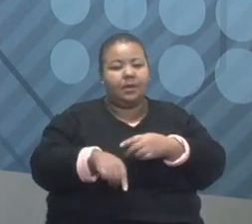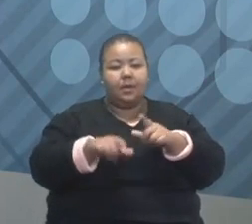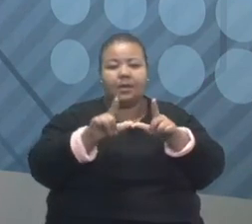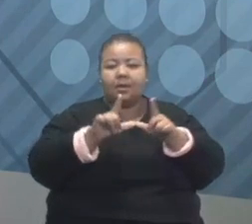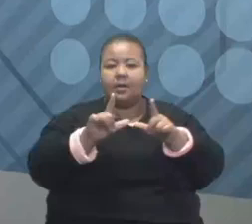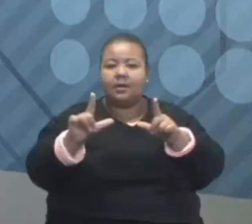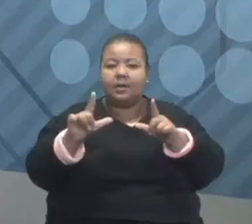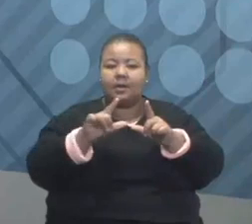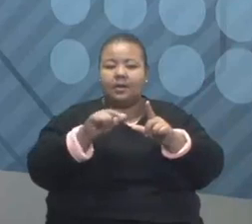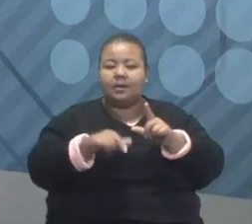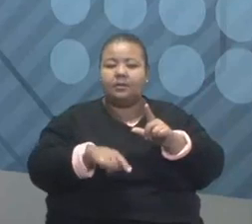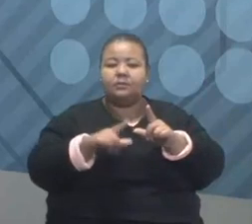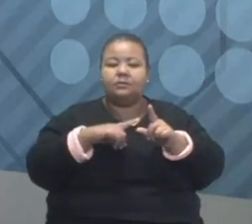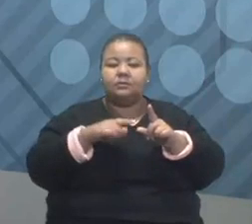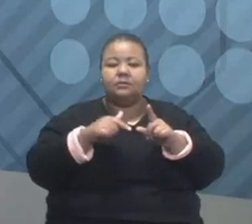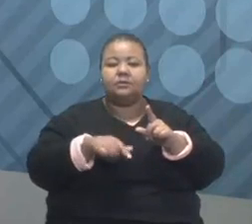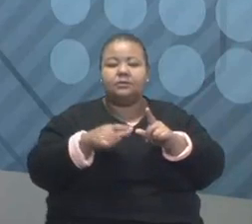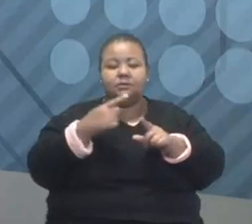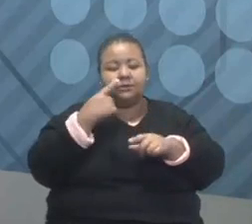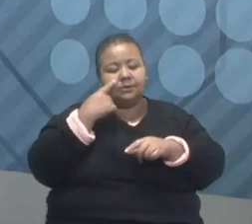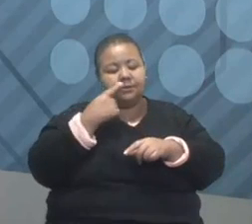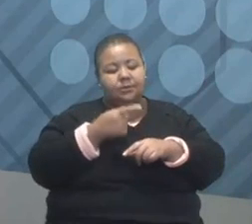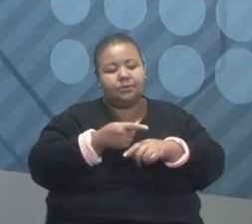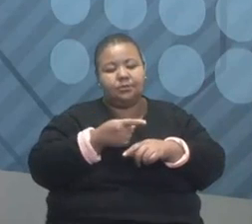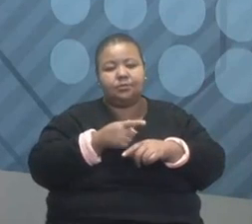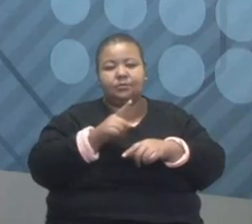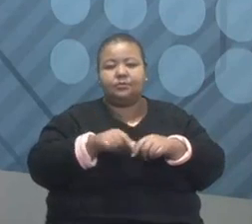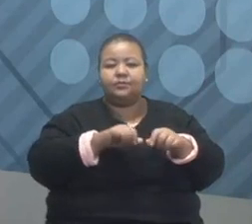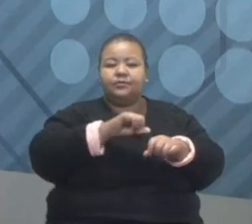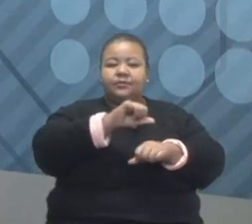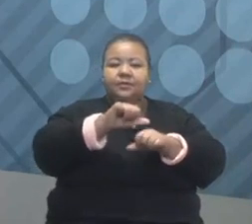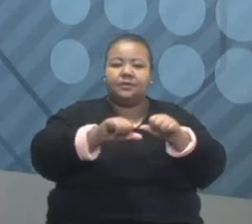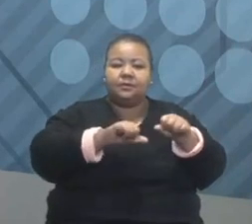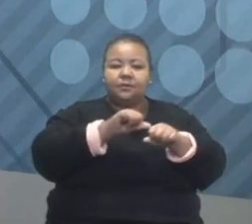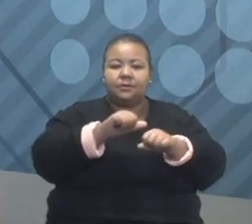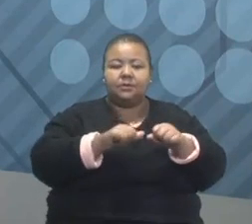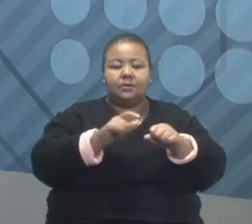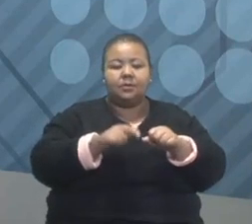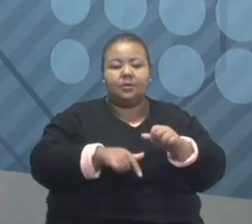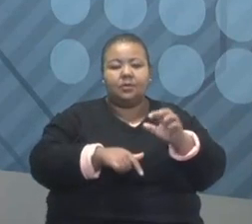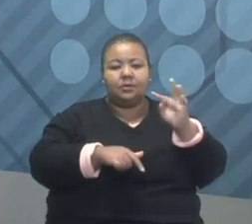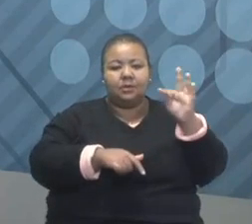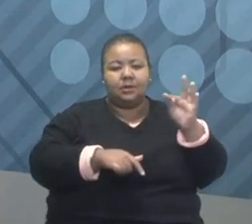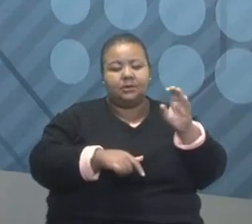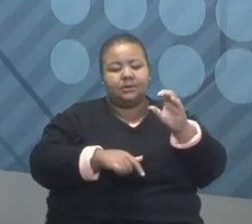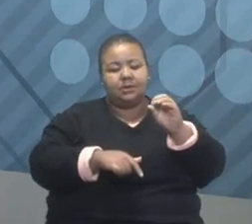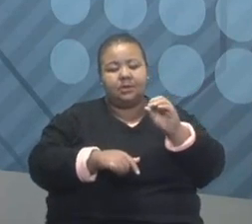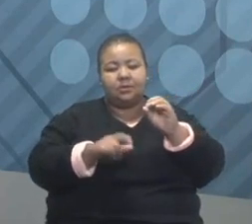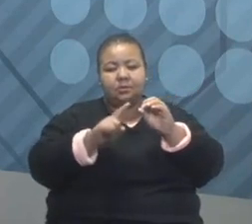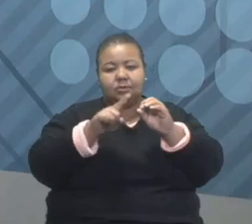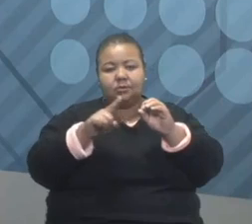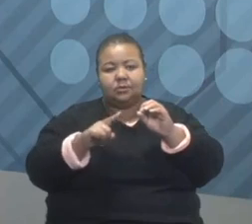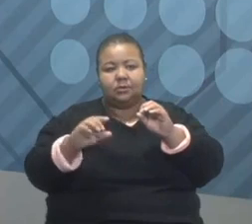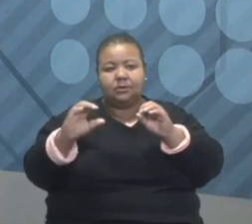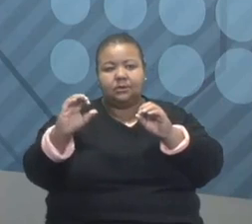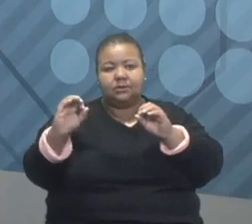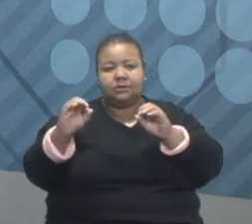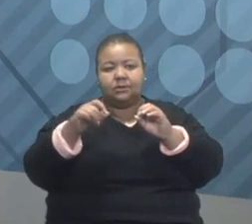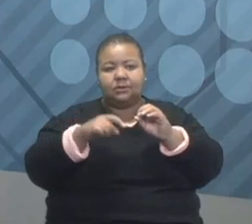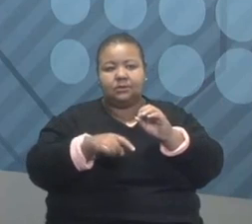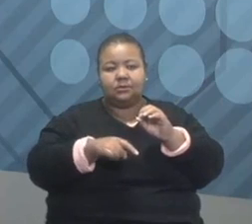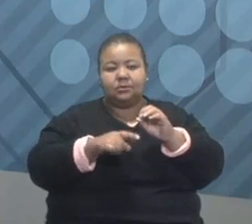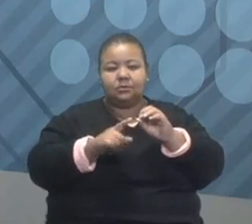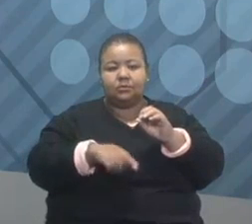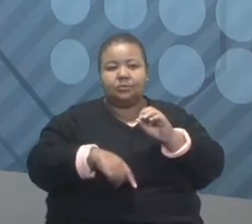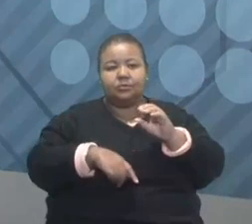linear. Então, a gente viu que a transformação deu zero igual a zero, a transformação do vetor